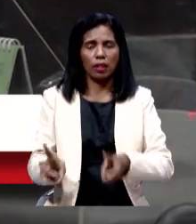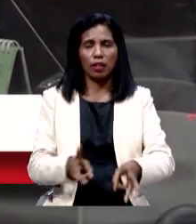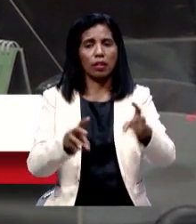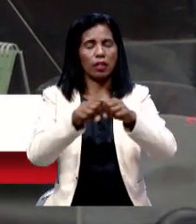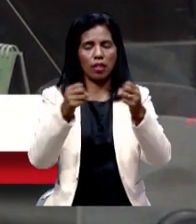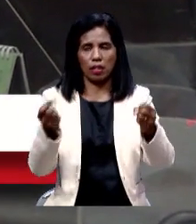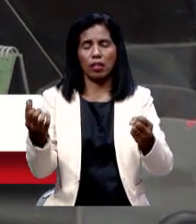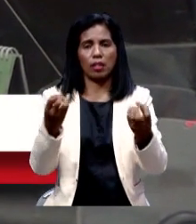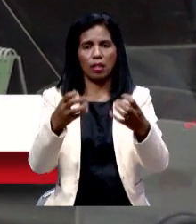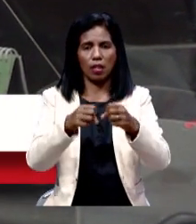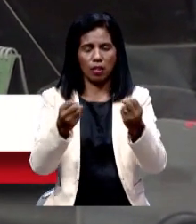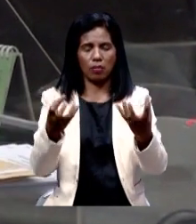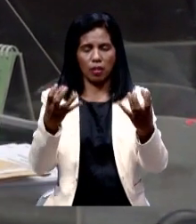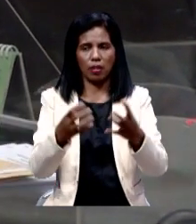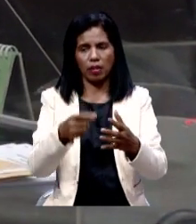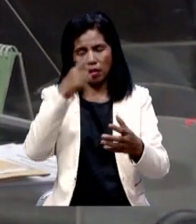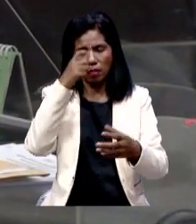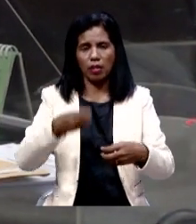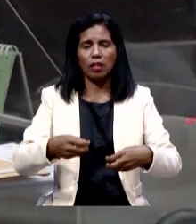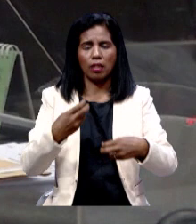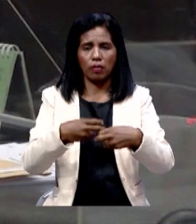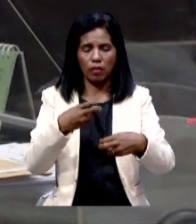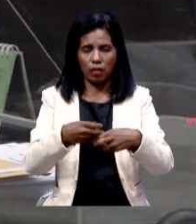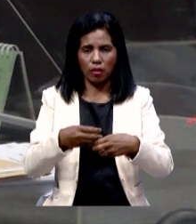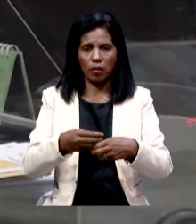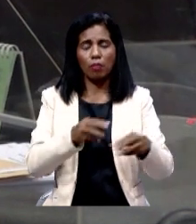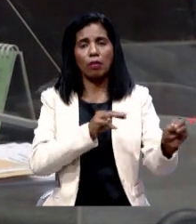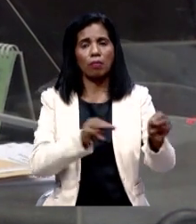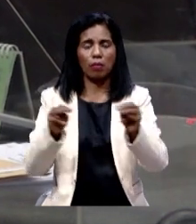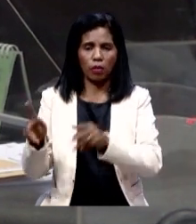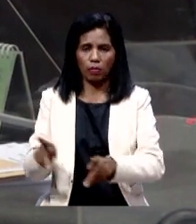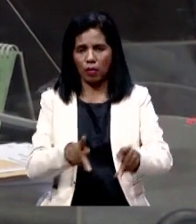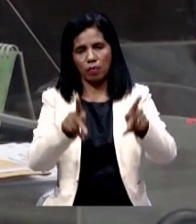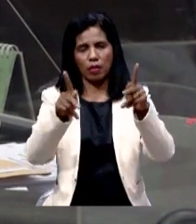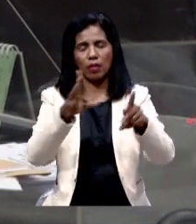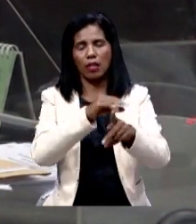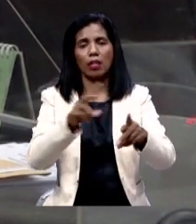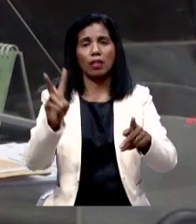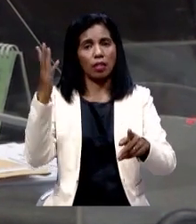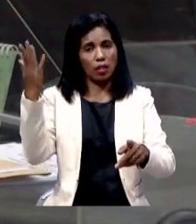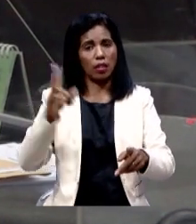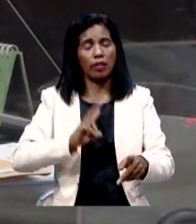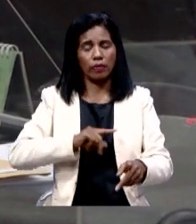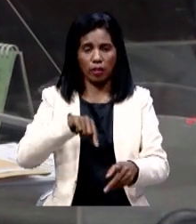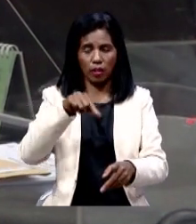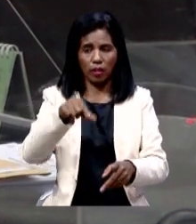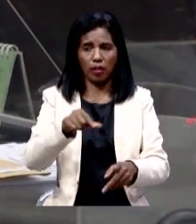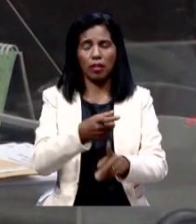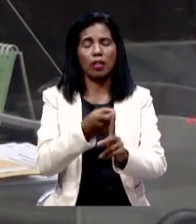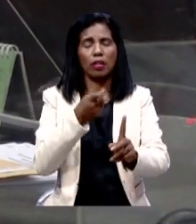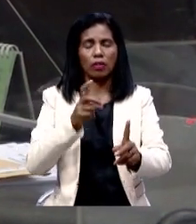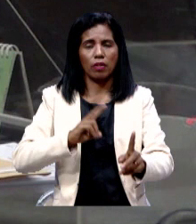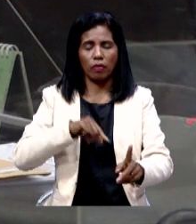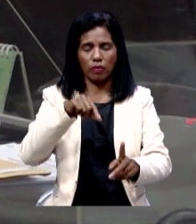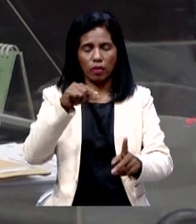sira tamane dificulta movimento publiku nian ane sania vikeke usi movimento ida usi vikeke